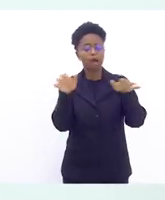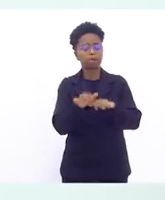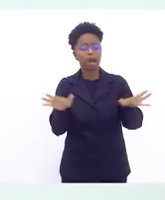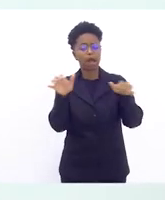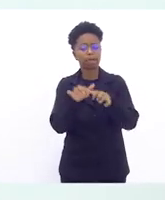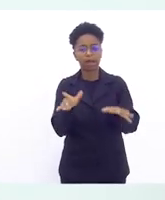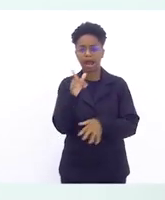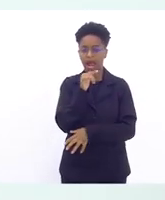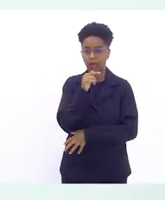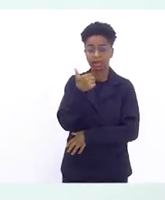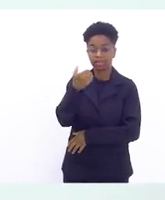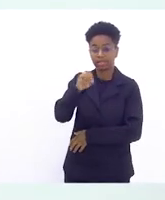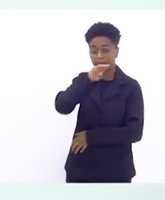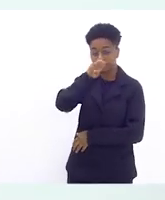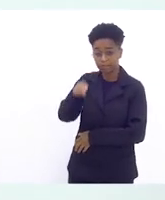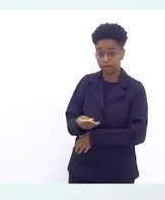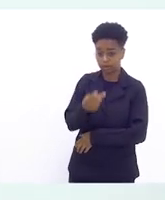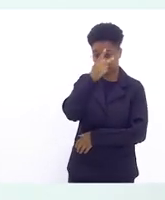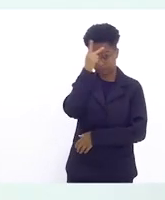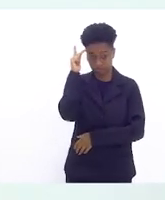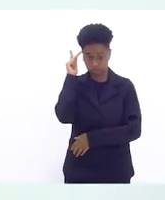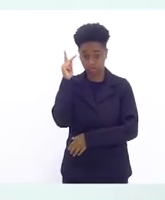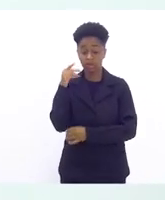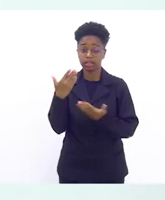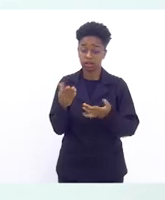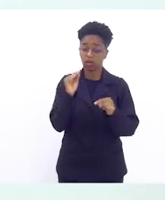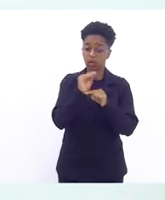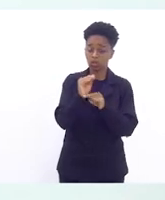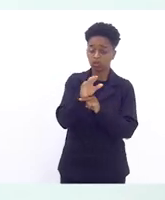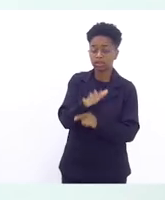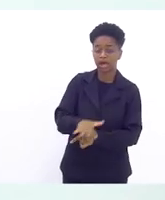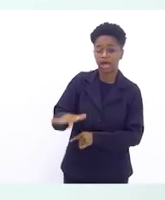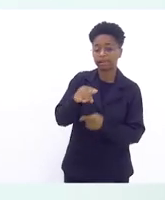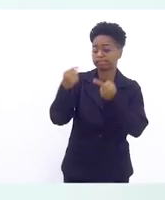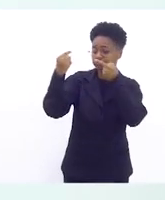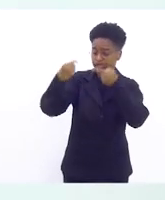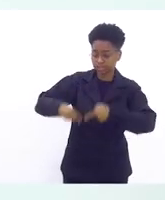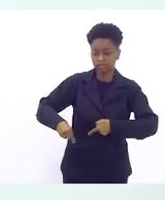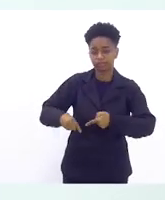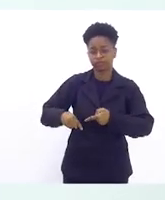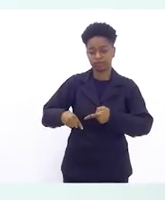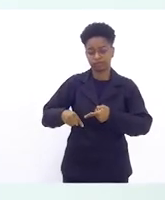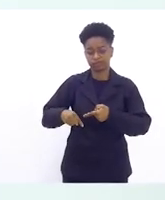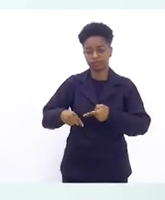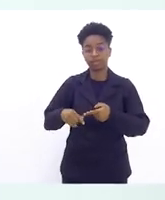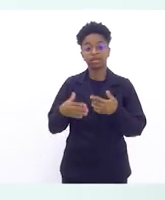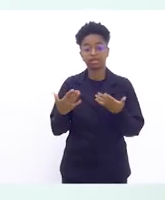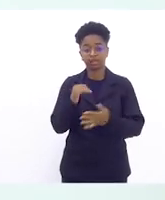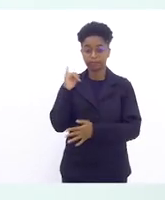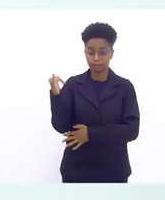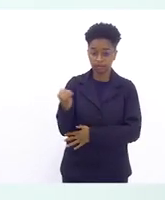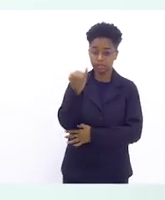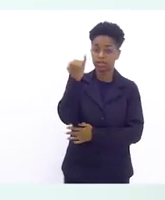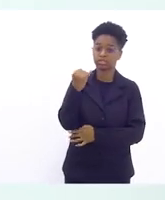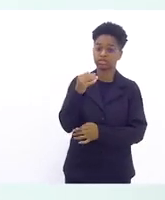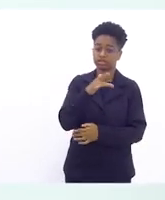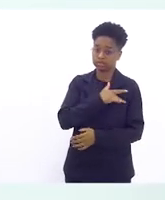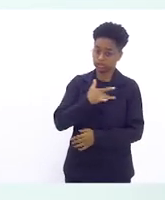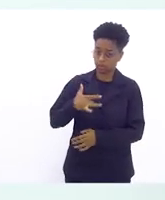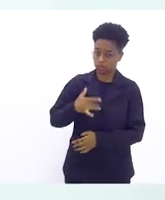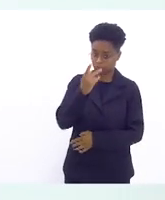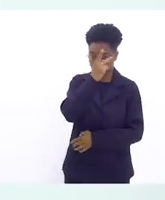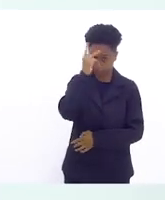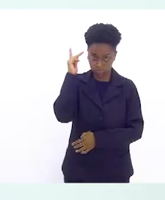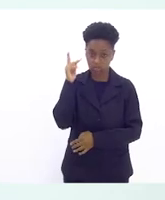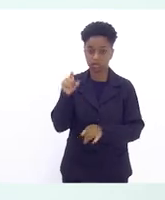de pessoas na região metropolitana cuidar desse território é Um Desafio importante Vital para saúde das pessoas